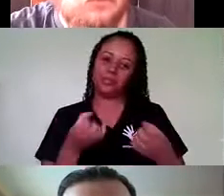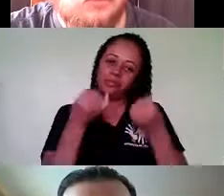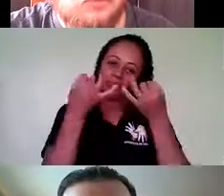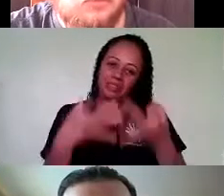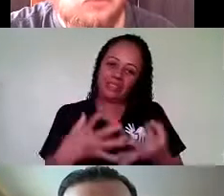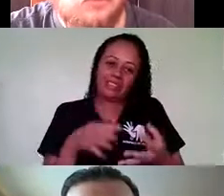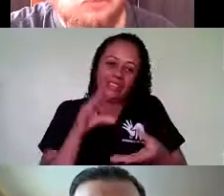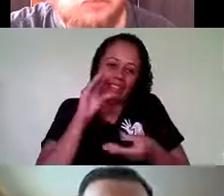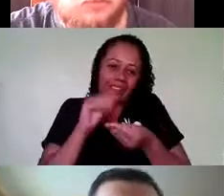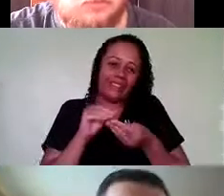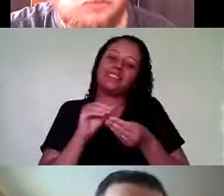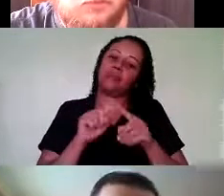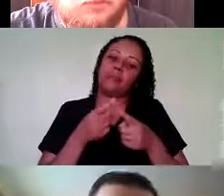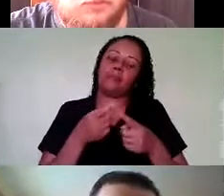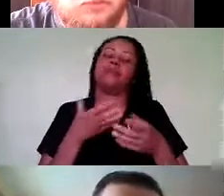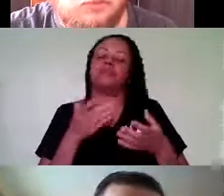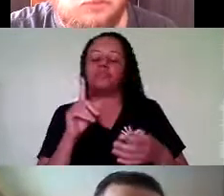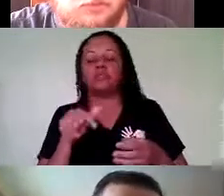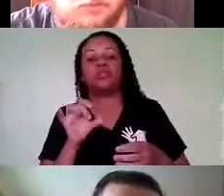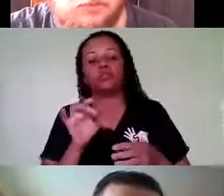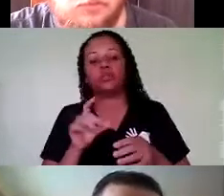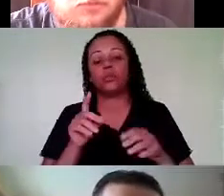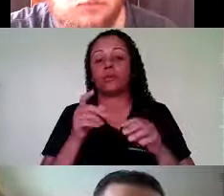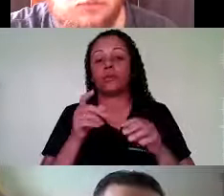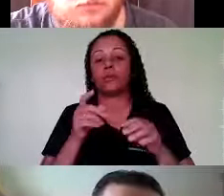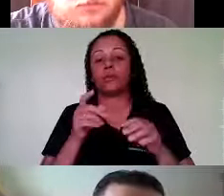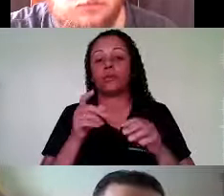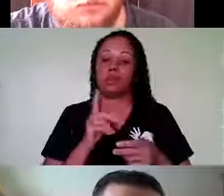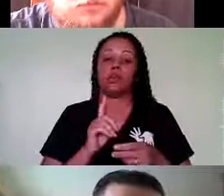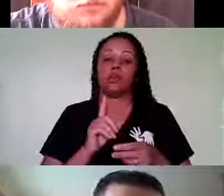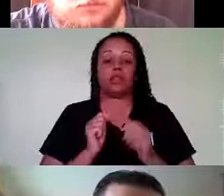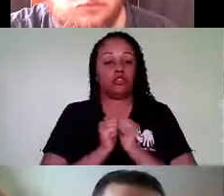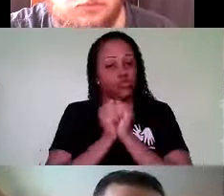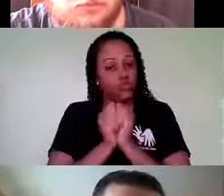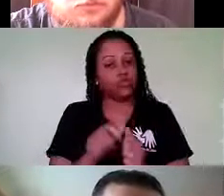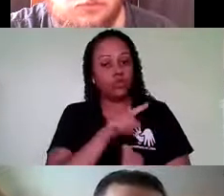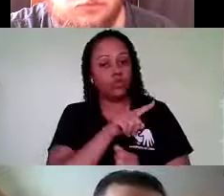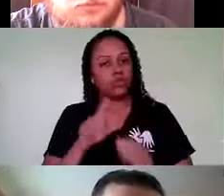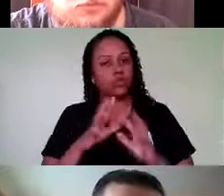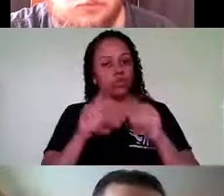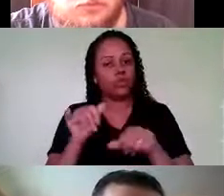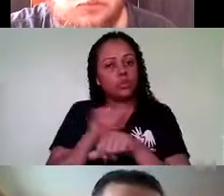mas, enfim, é apenas para dizer que estamos com vocês em todas essas estratégias, em todas